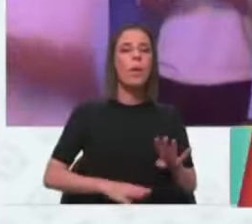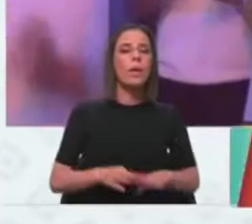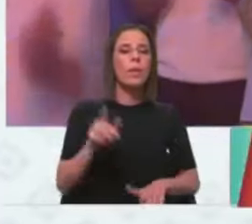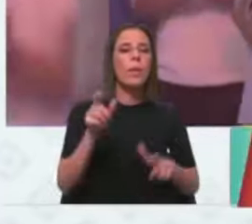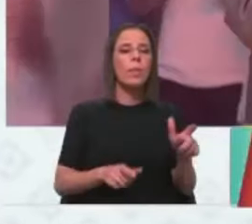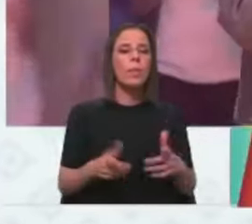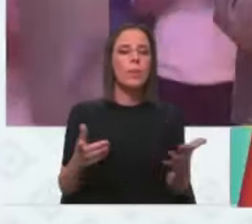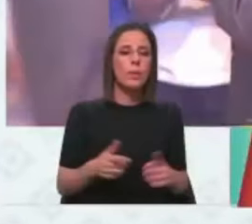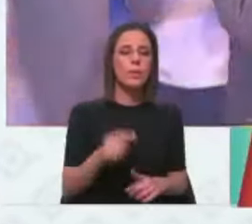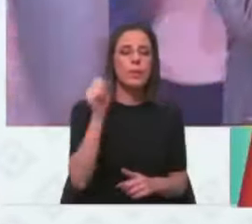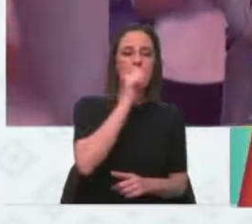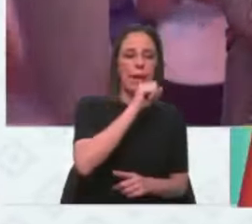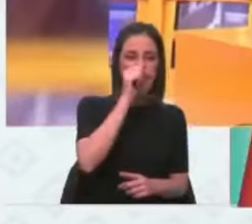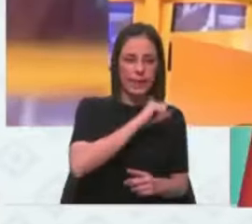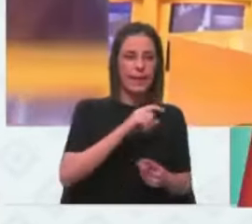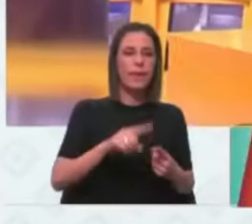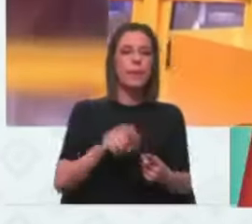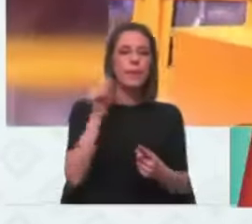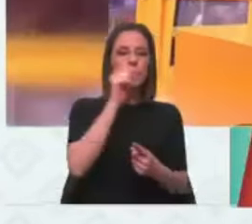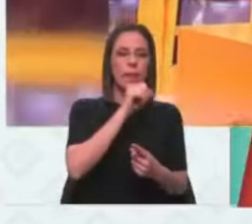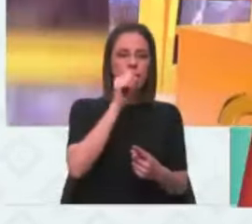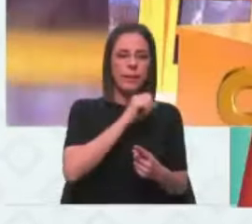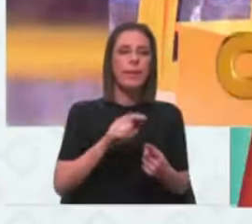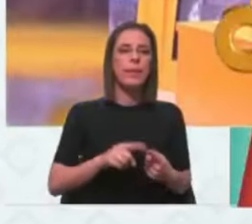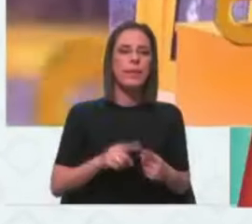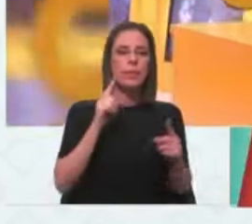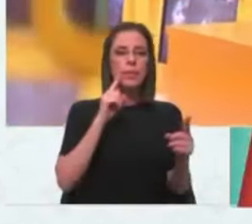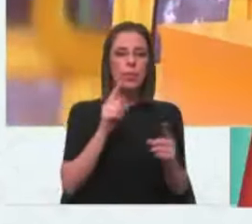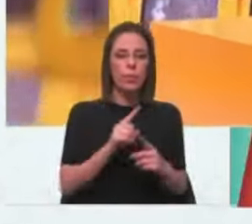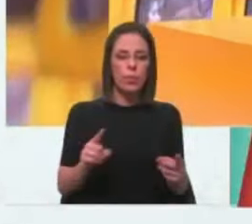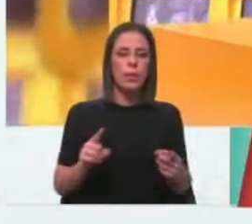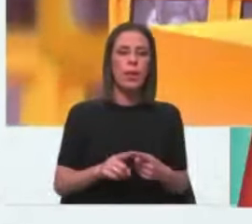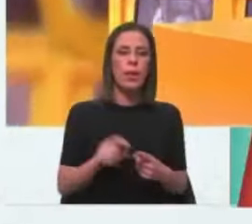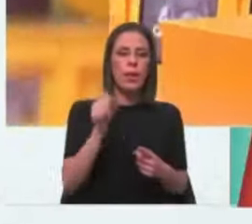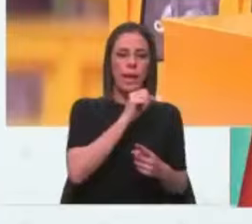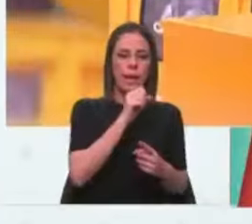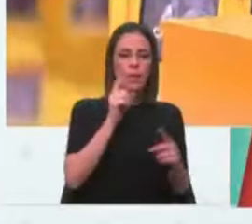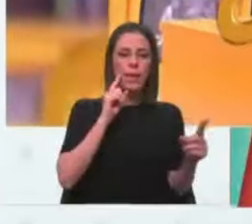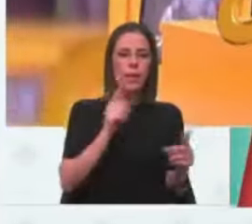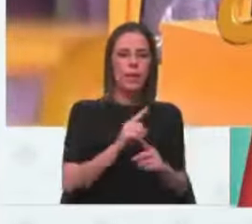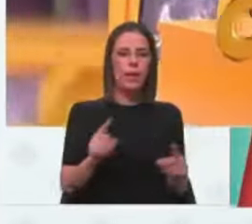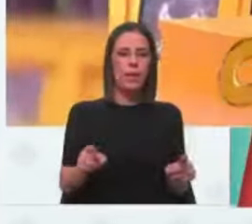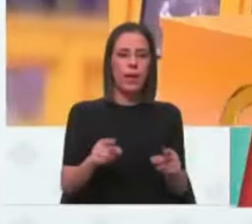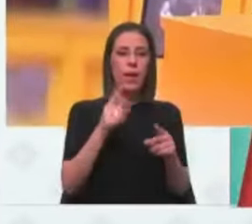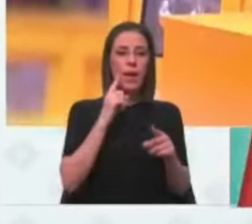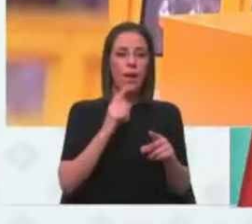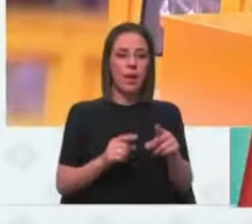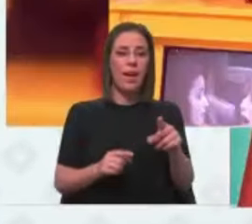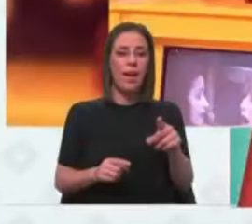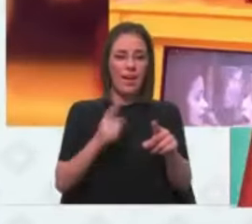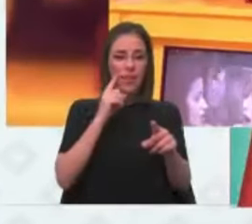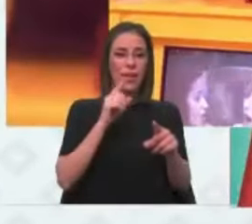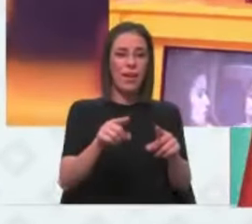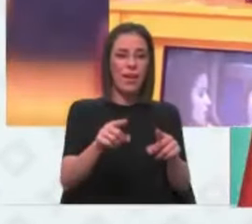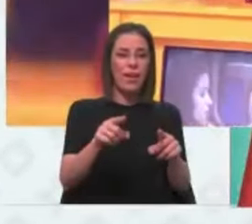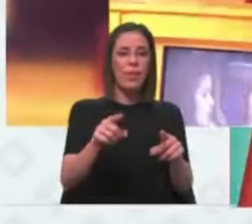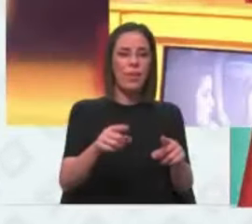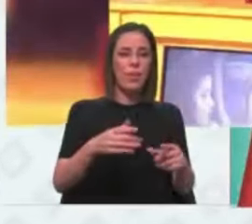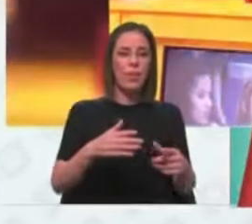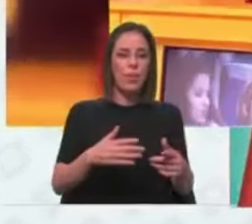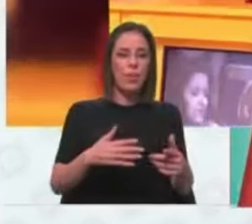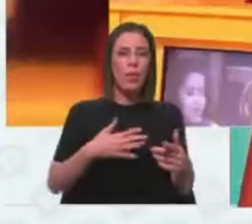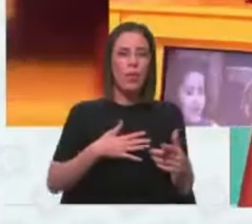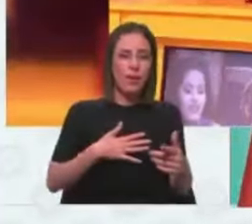pessoas? Tinham que cantar. Para quem não viu. Cantar. Era uma música e tinham que cantar aquela música. Olha, aqui está.